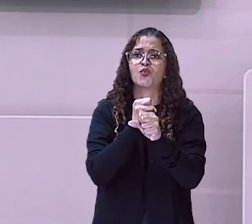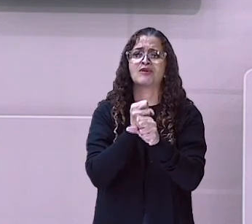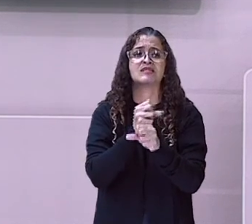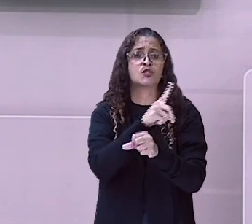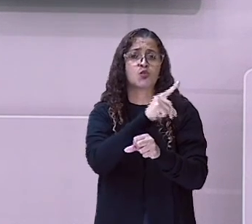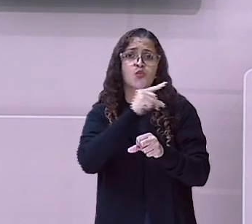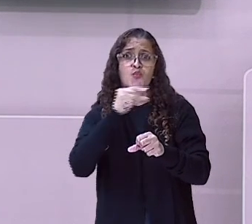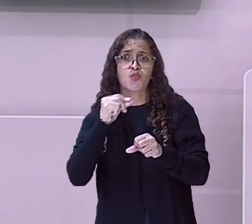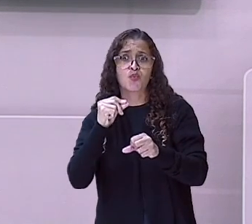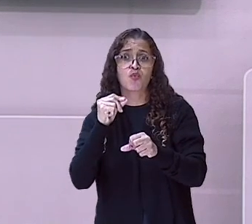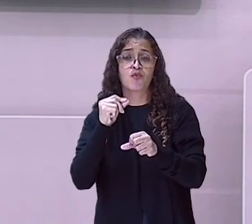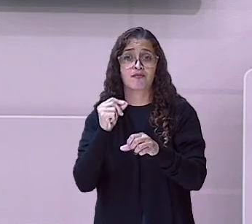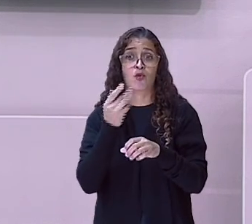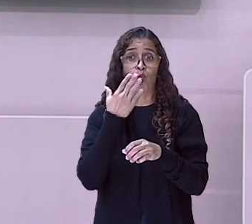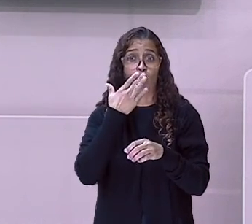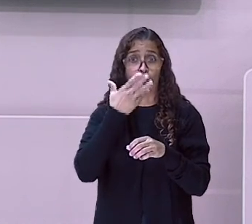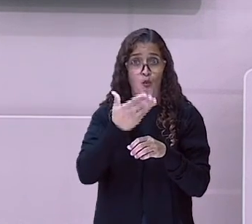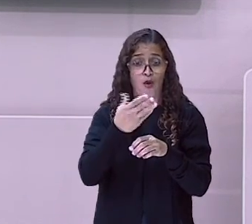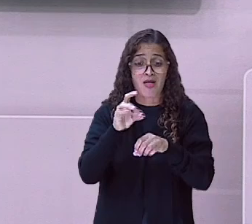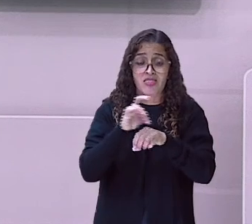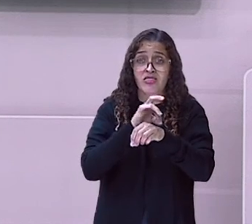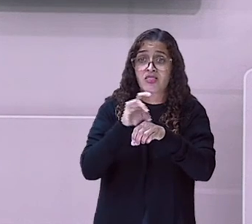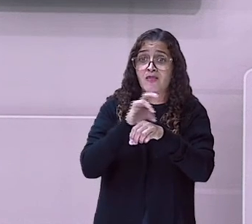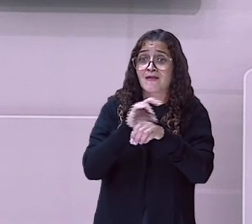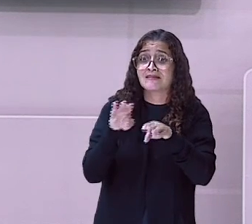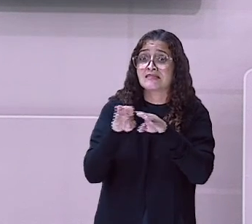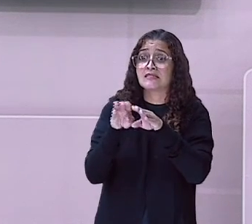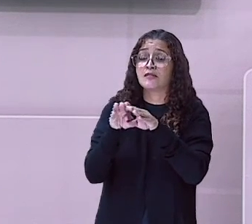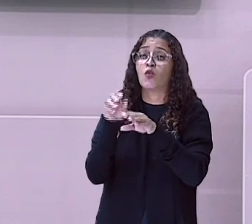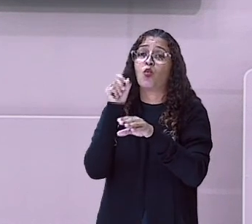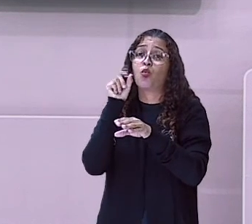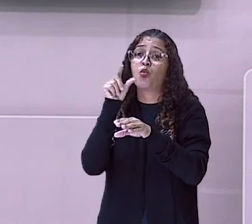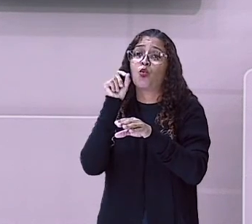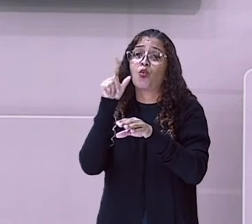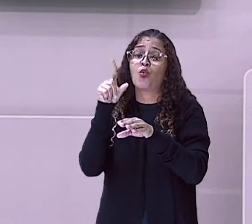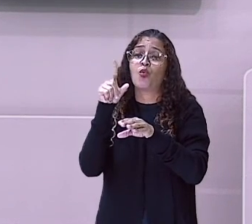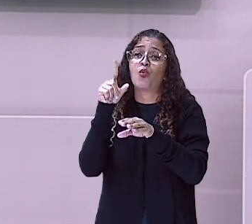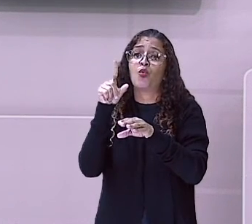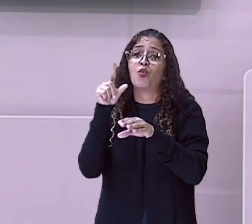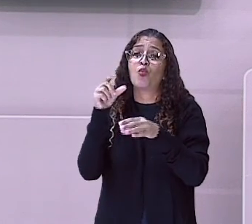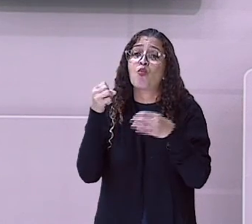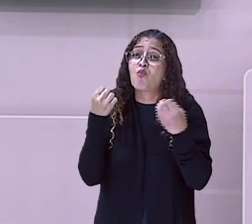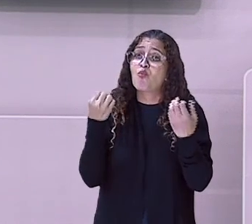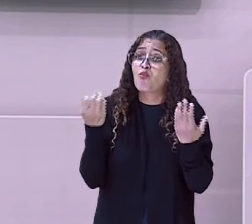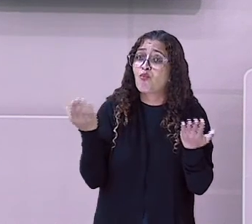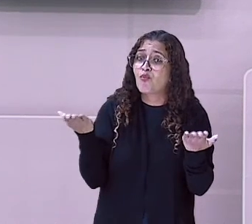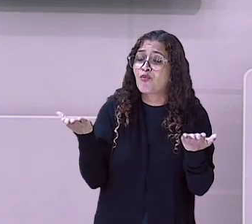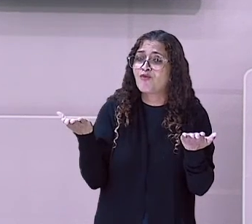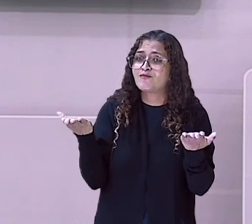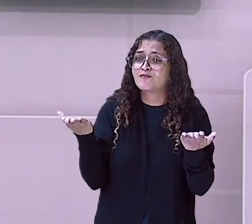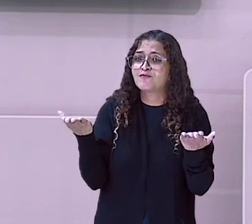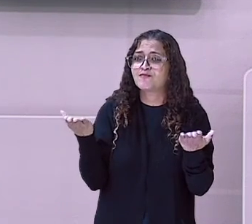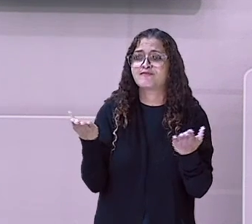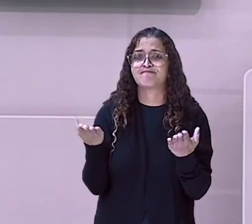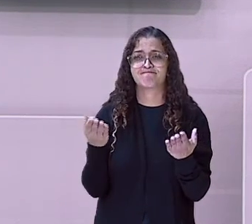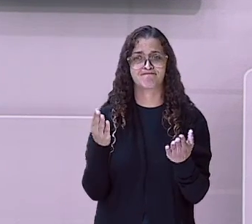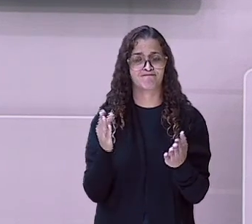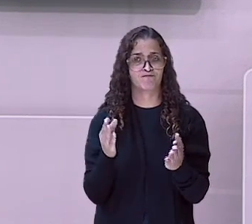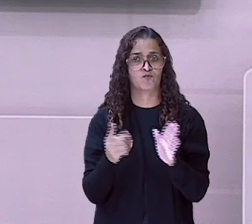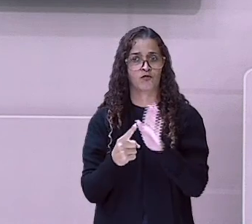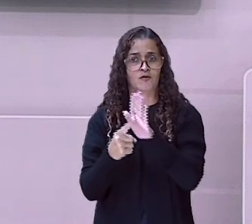de total, eu estou falando de conta de quê? De mais. Então, quantos